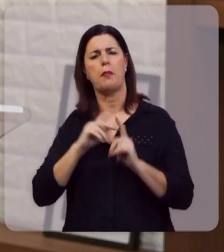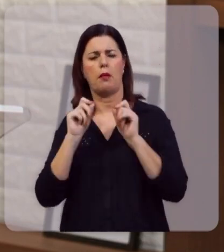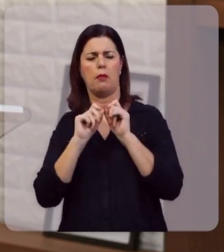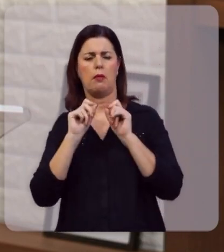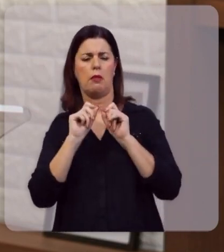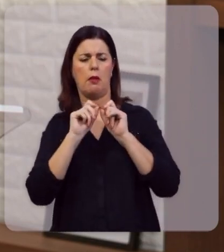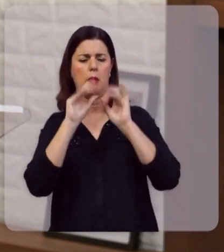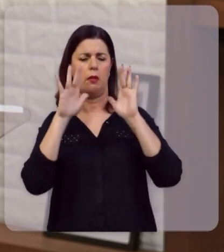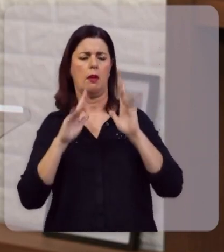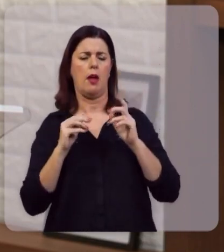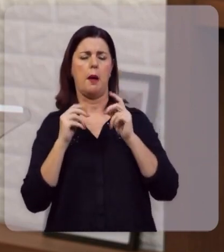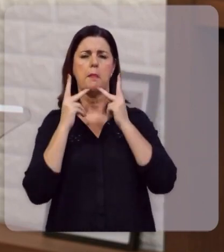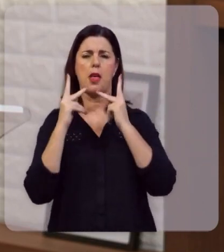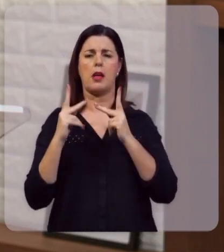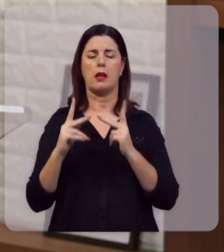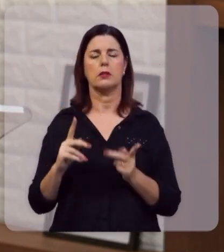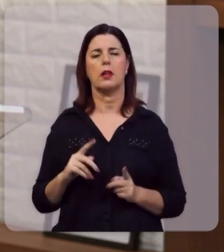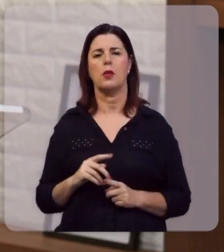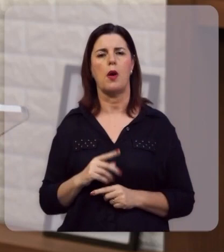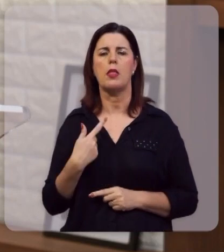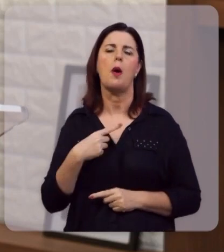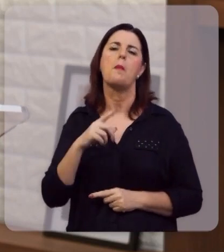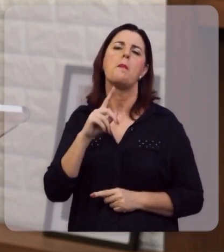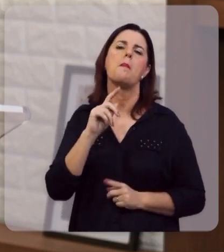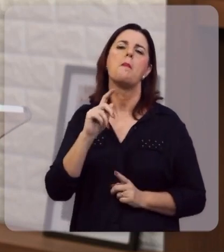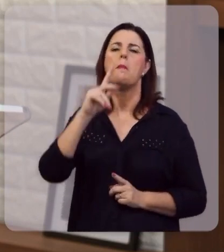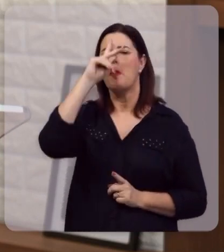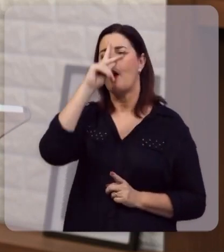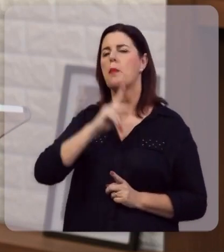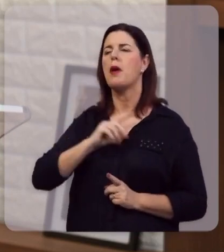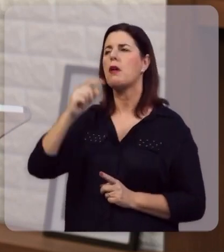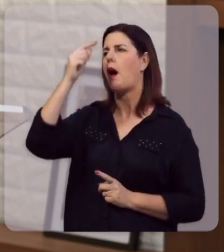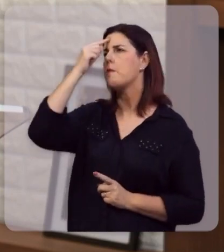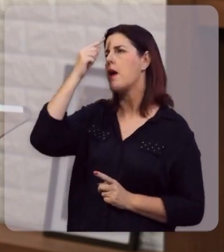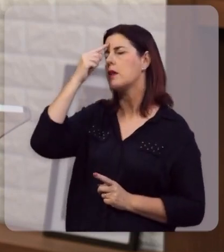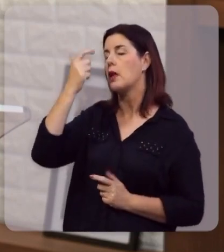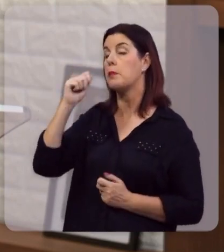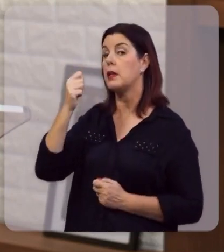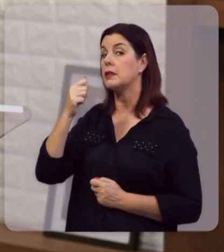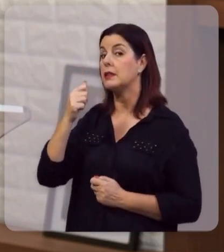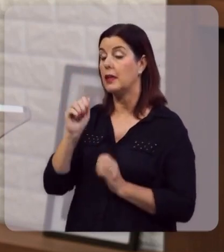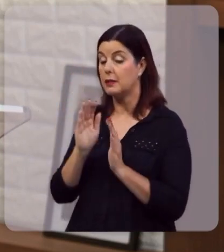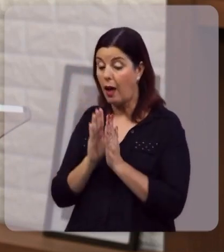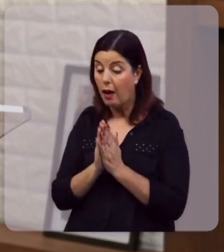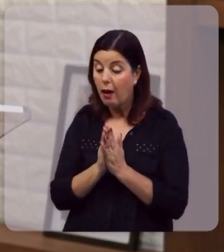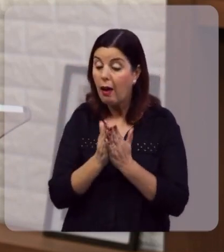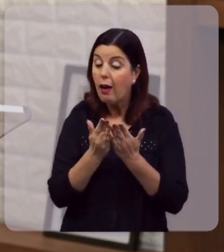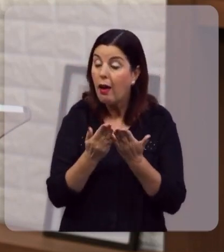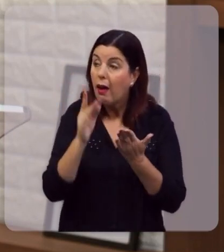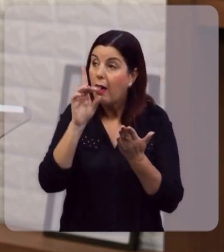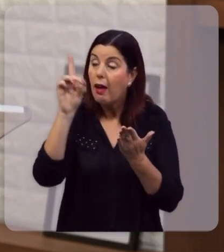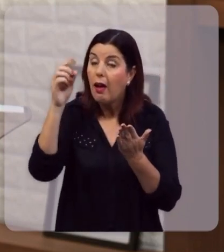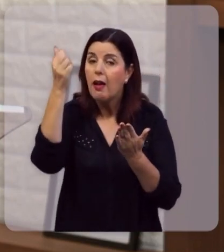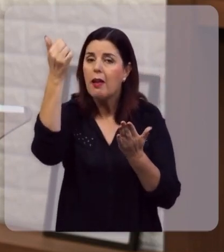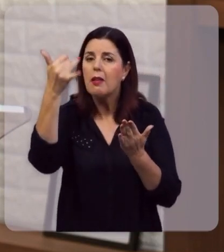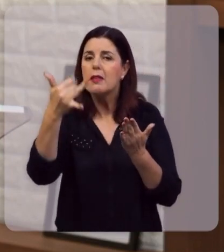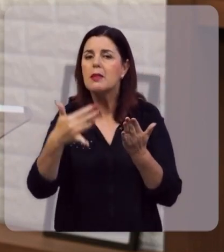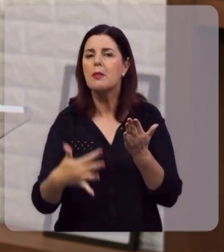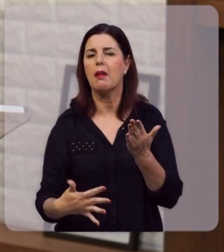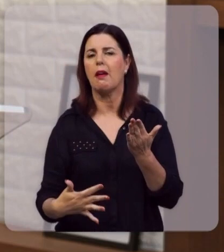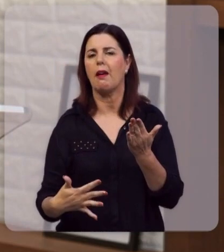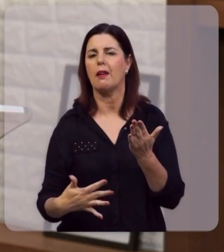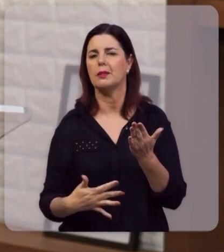mensagem. Ele não pode tirar essa mensagem da sua própria cabeça, ele tem que abrir a Escritura e expor